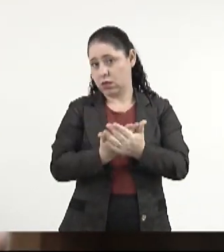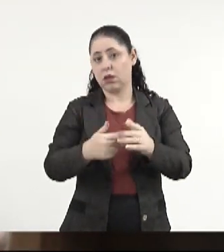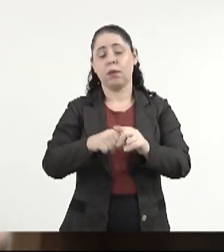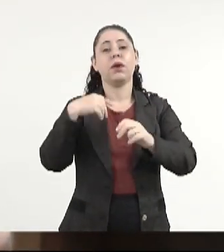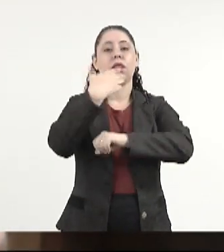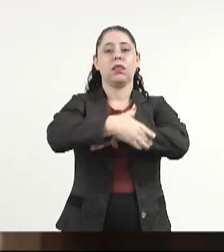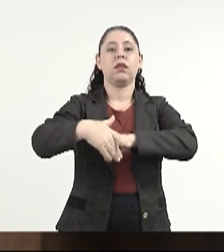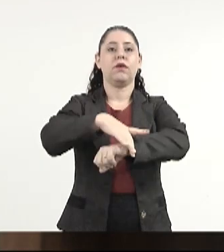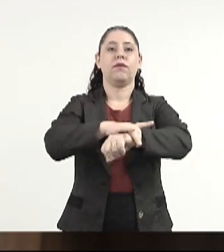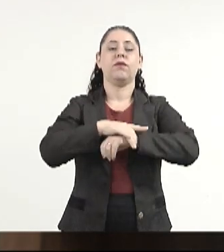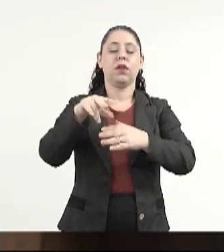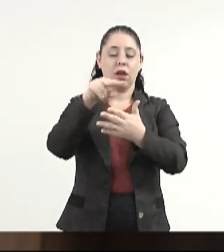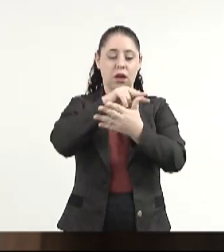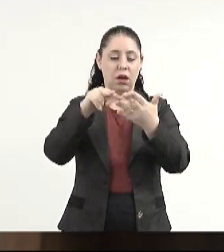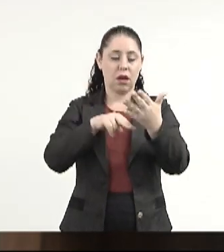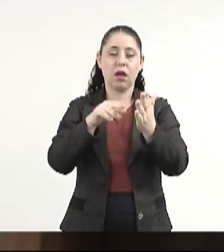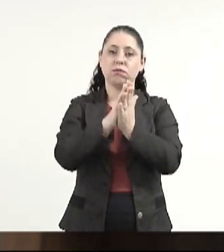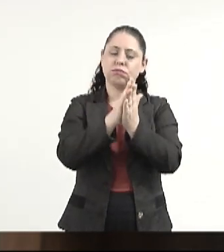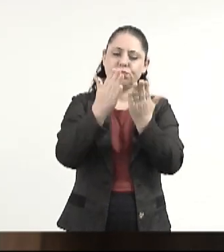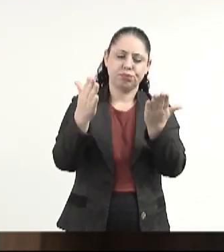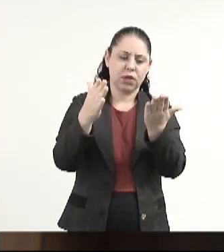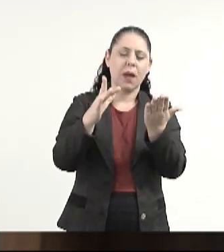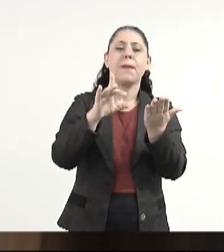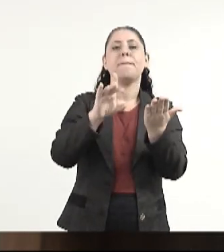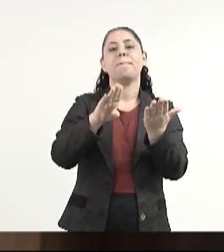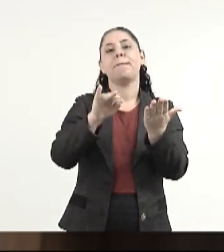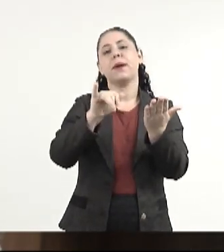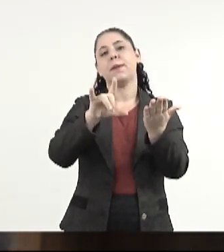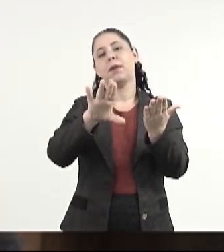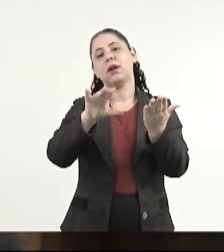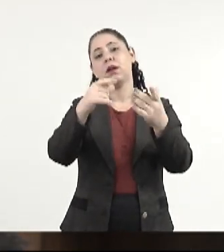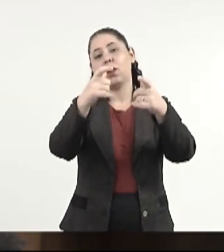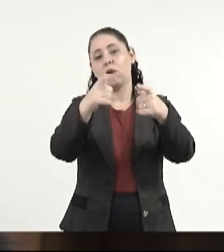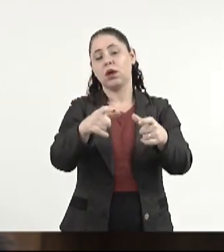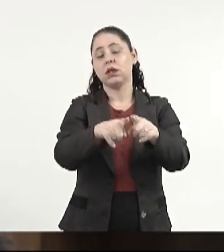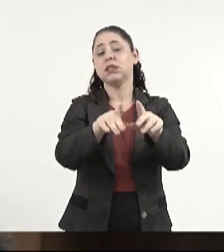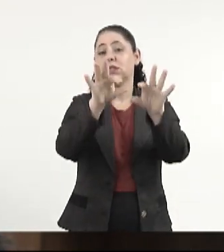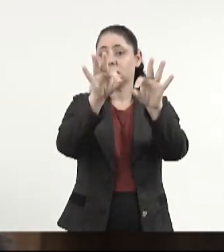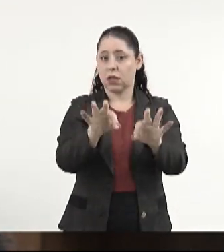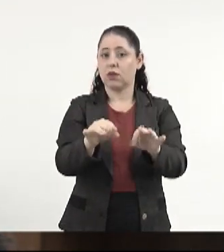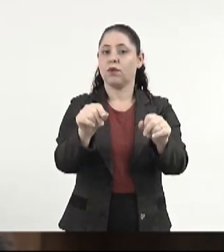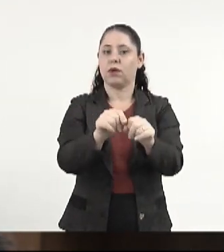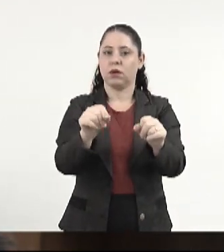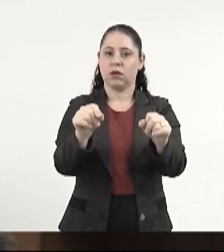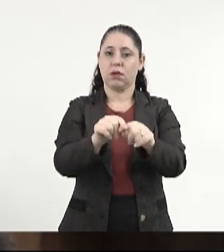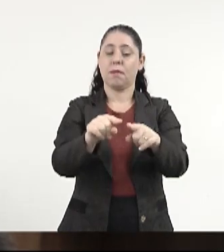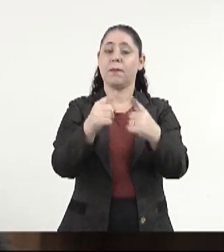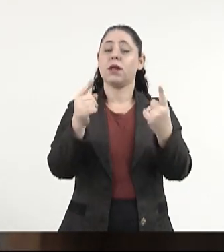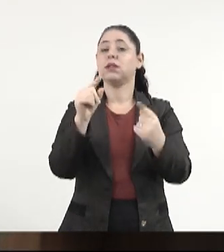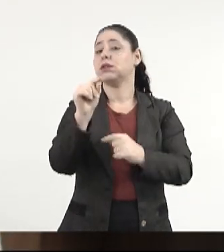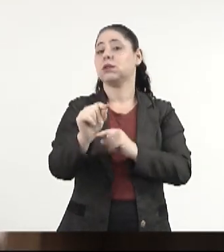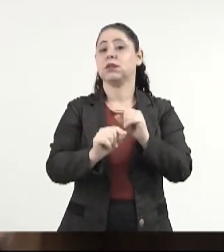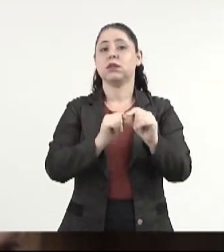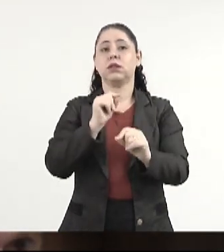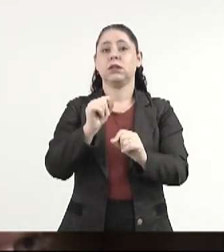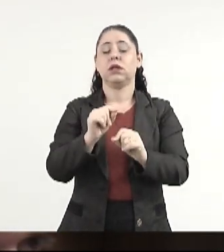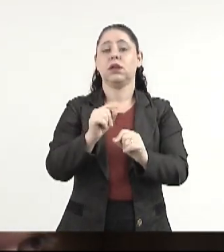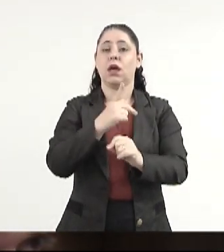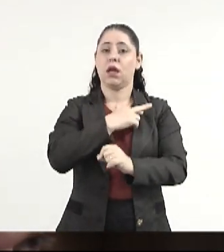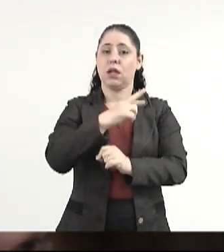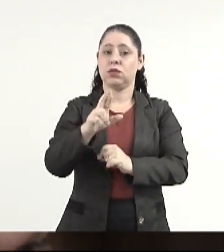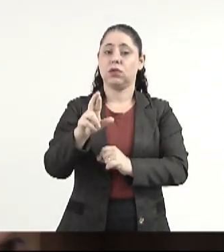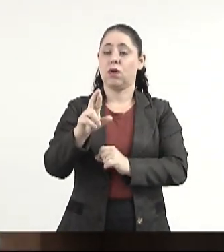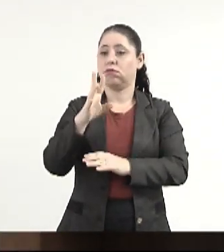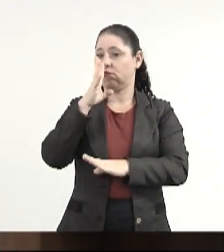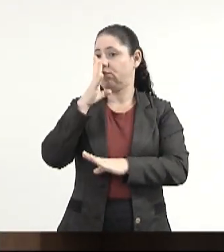e defendo, sim, a leitura da Bíblia dentro do espaço certo para ser feito, mas que a